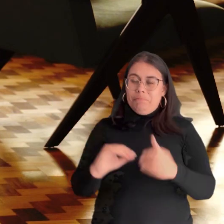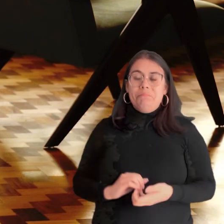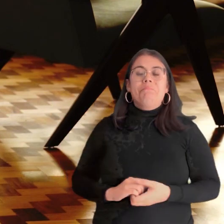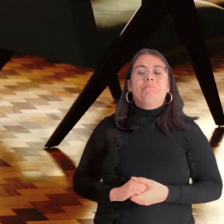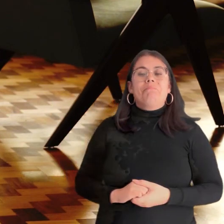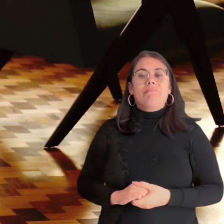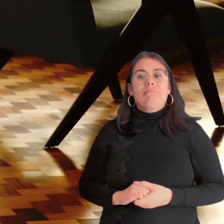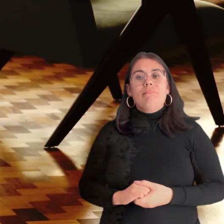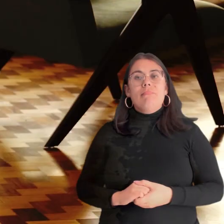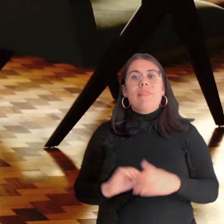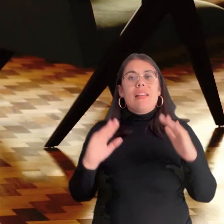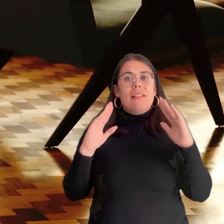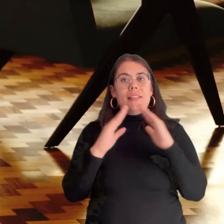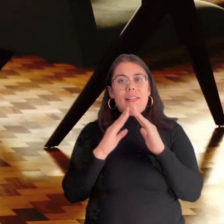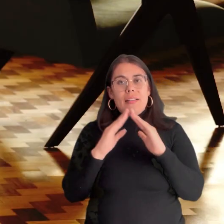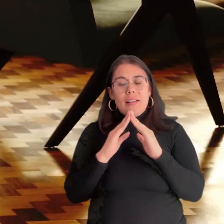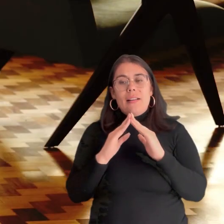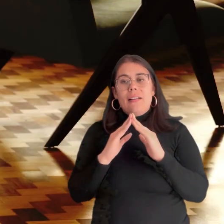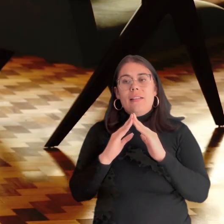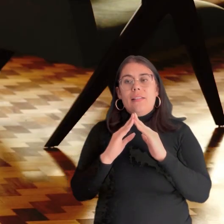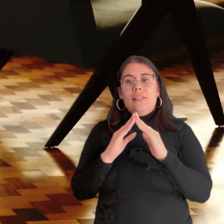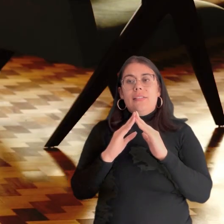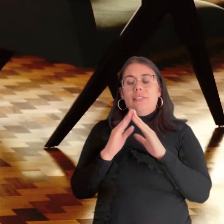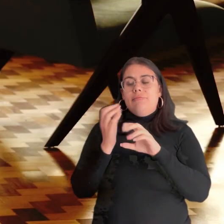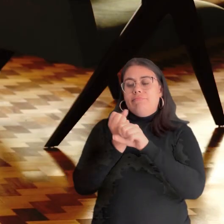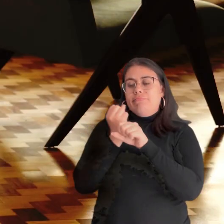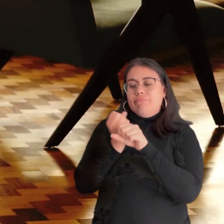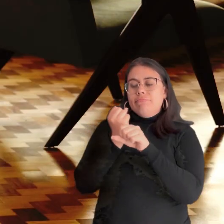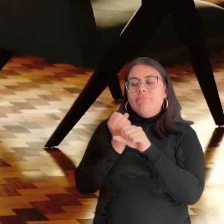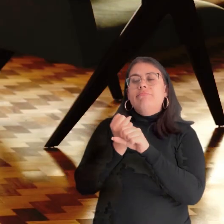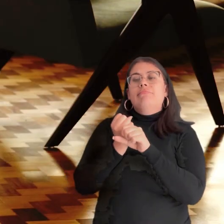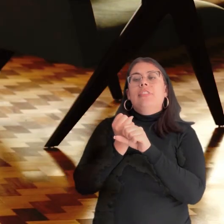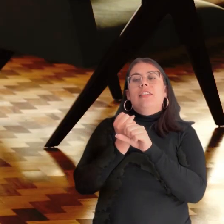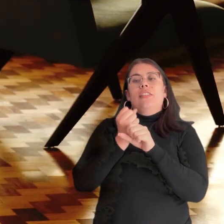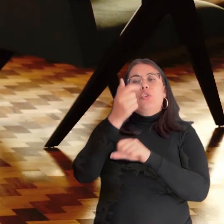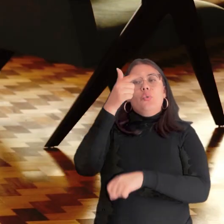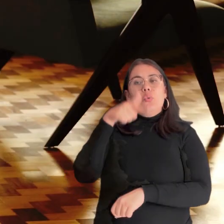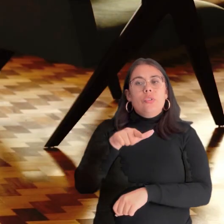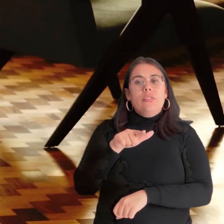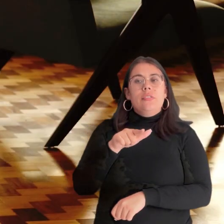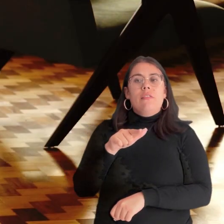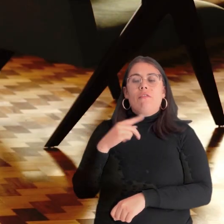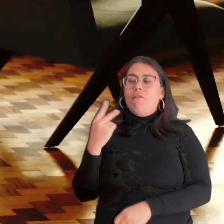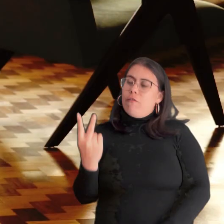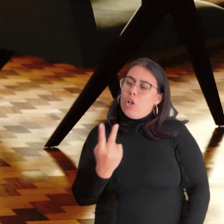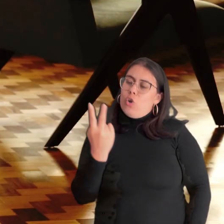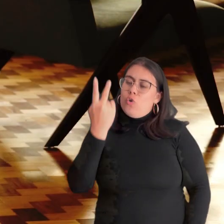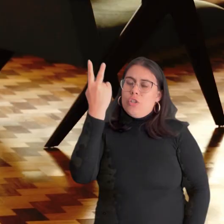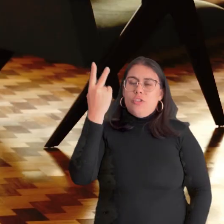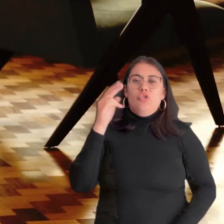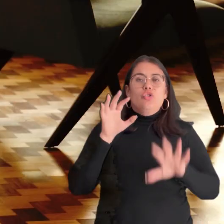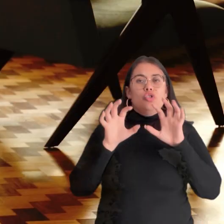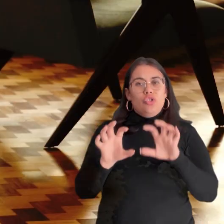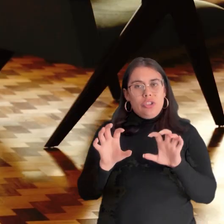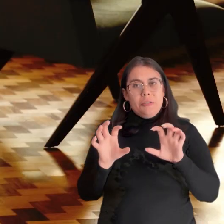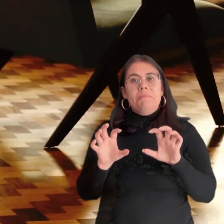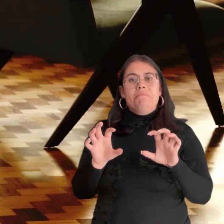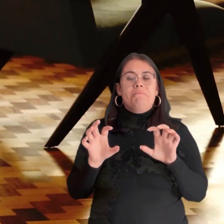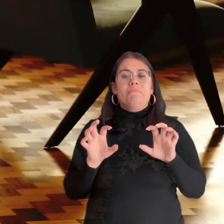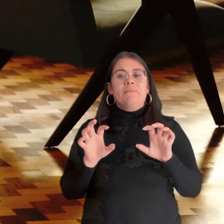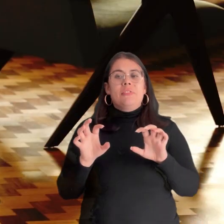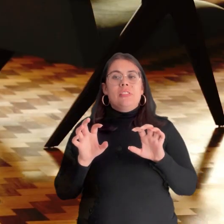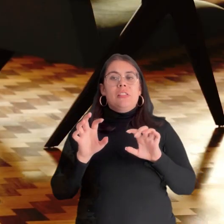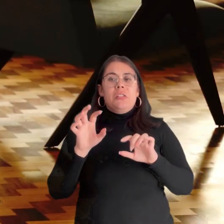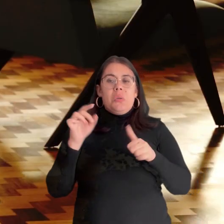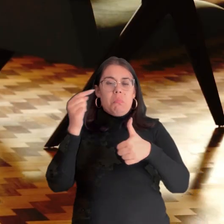si valorizou os ambientes da casa como eles estavam, os elementos que tinham que recompor os revestimentos e acabamentos